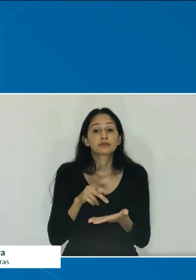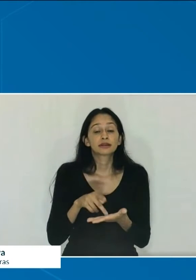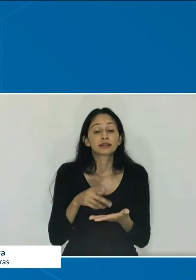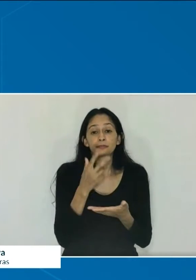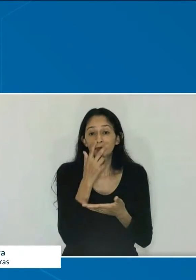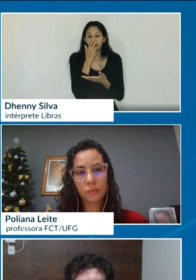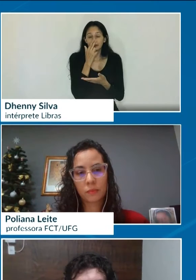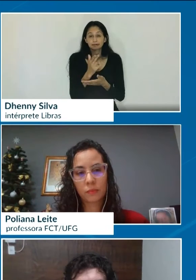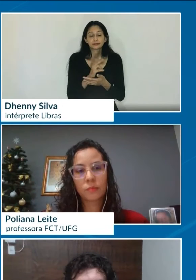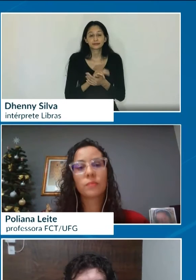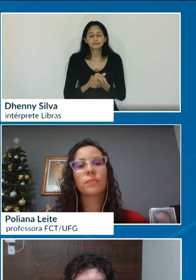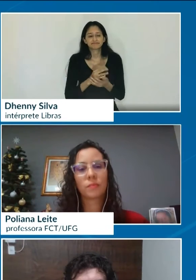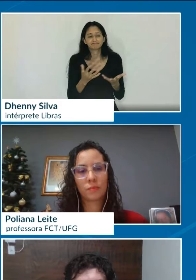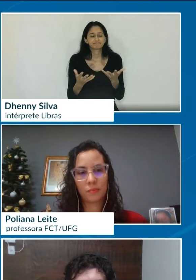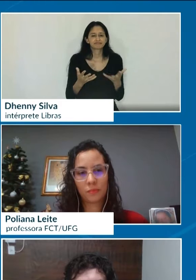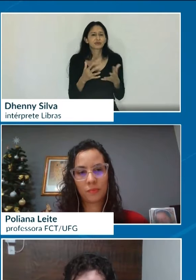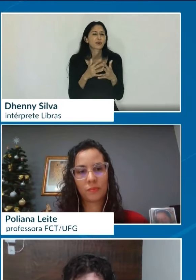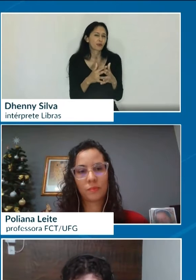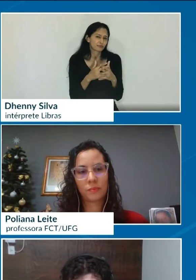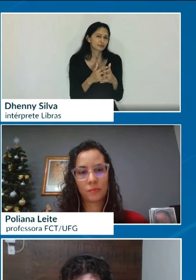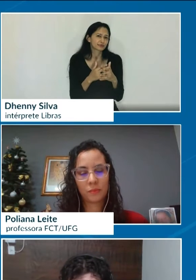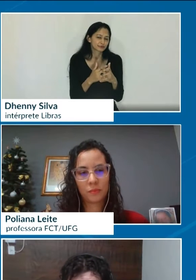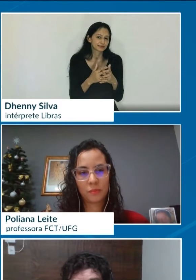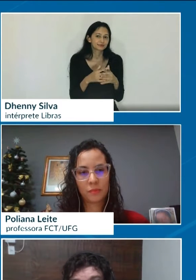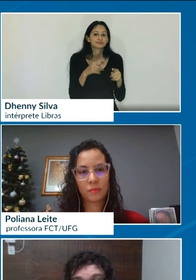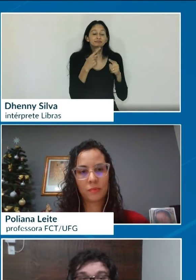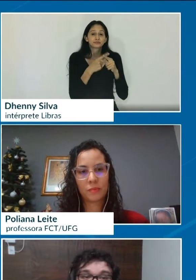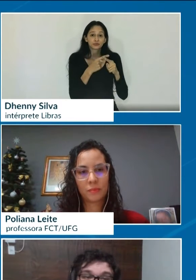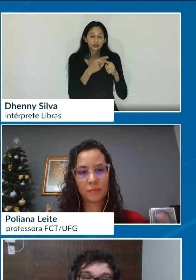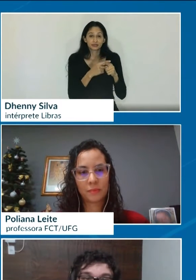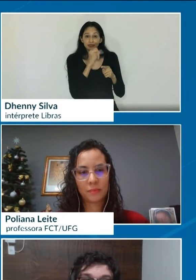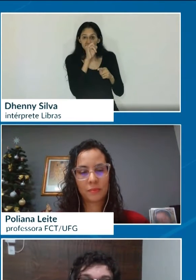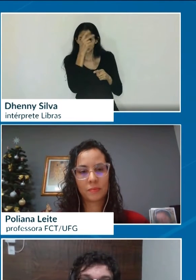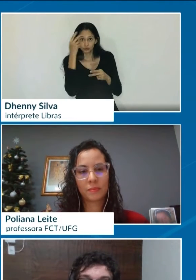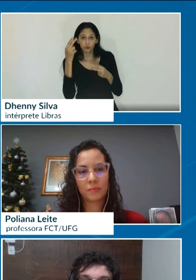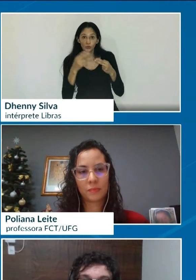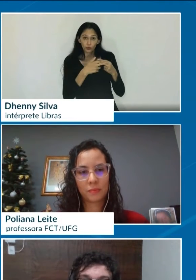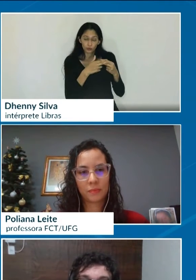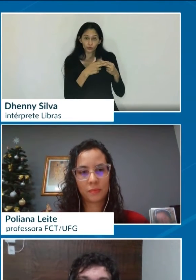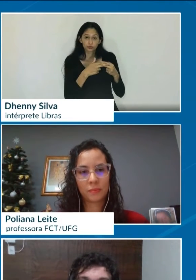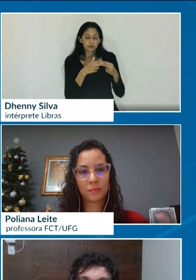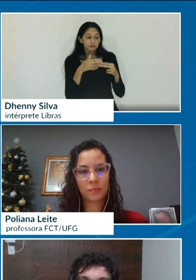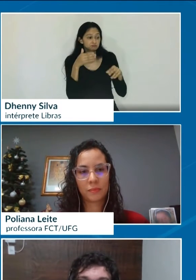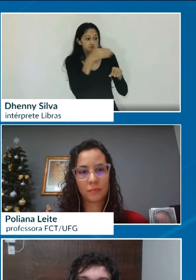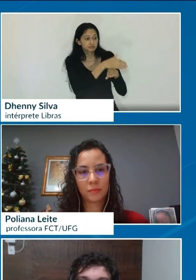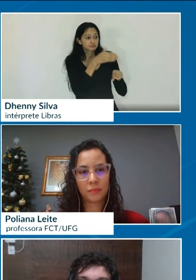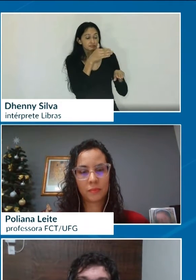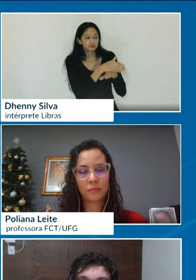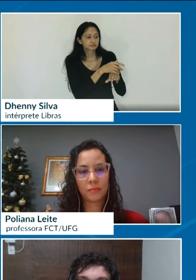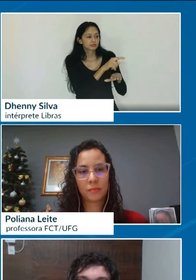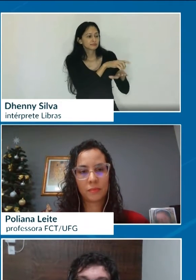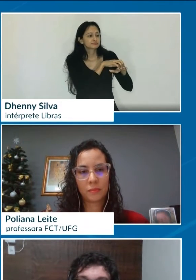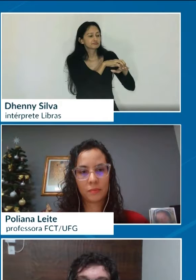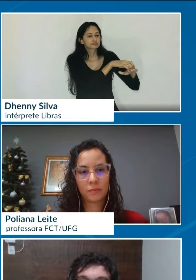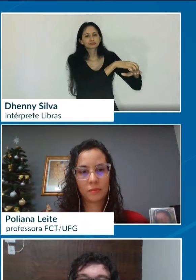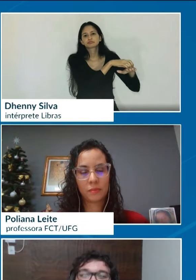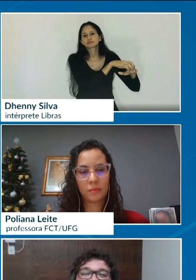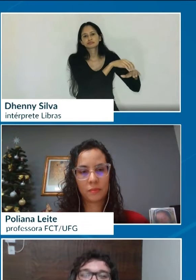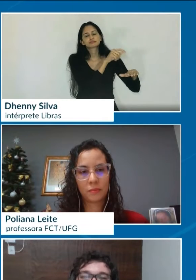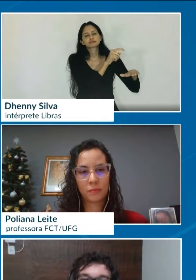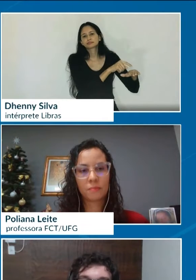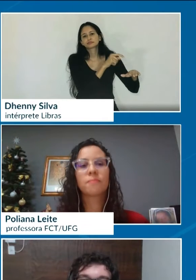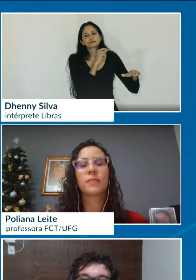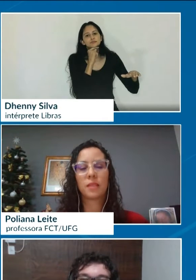um pouco contraditório, porque quando diminui a demanda, o sistema de transporte público ele acaba tendo dificuldade de